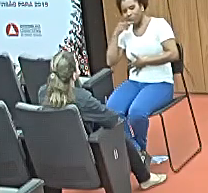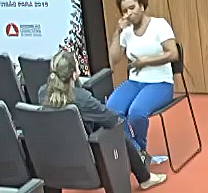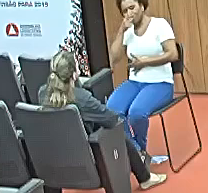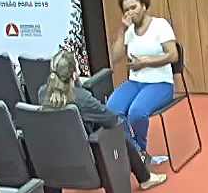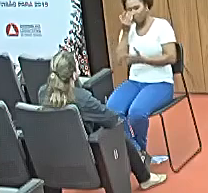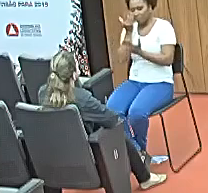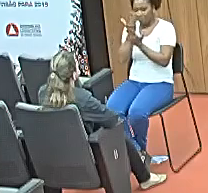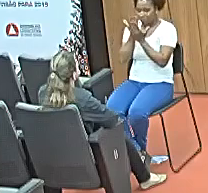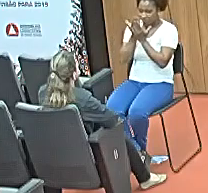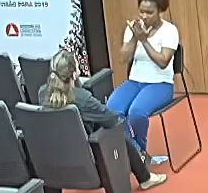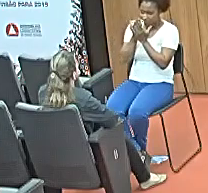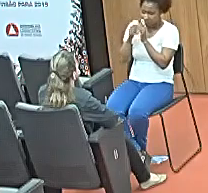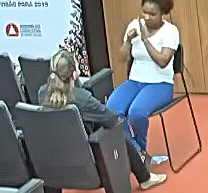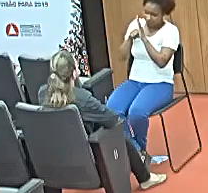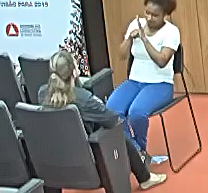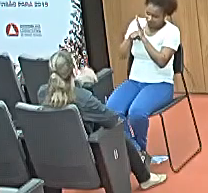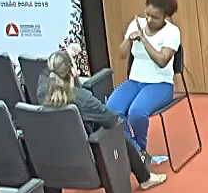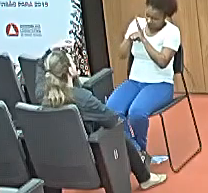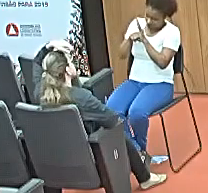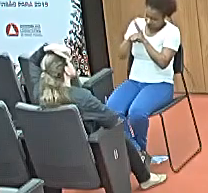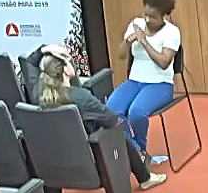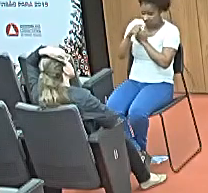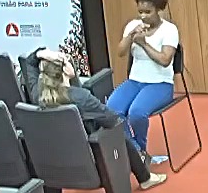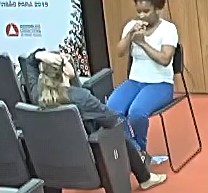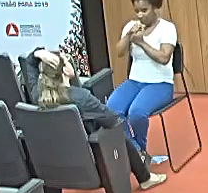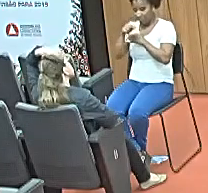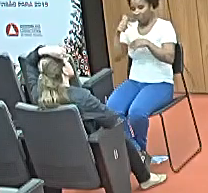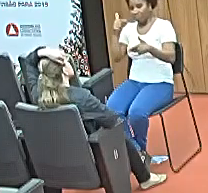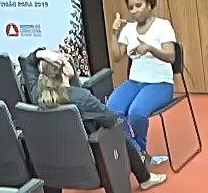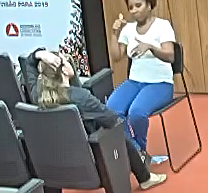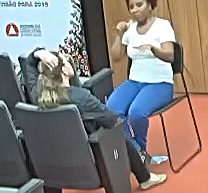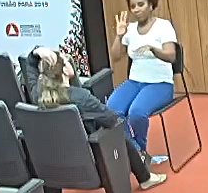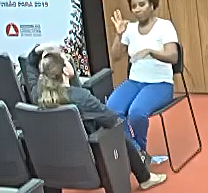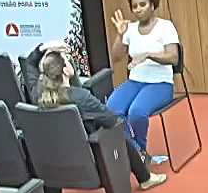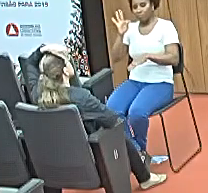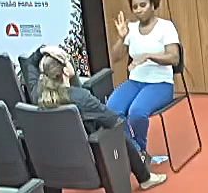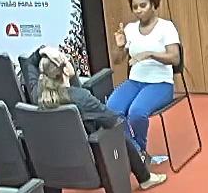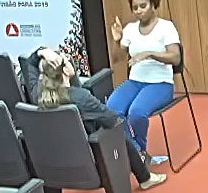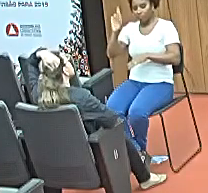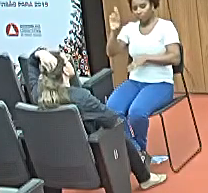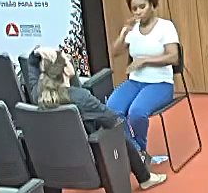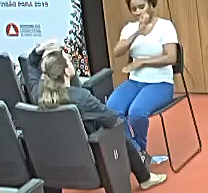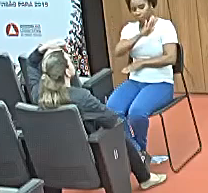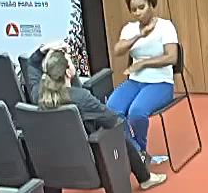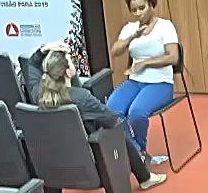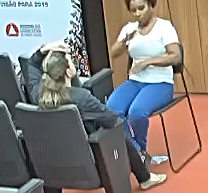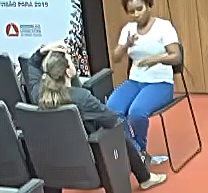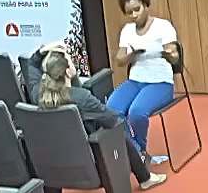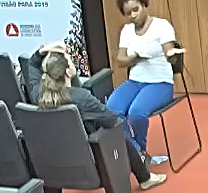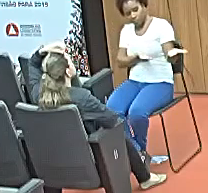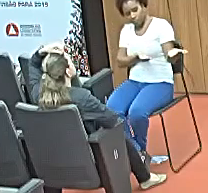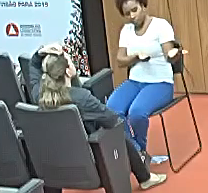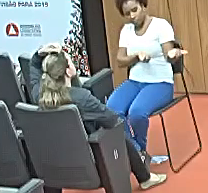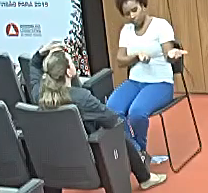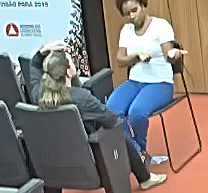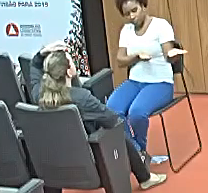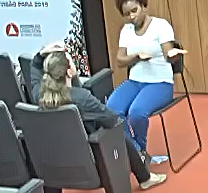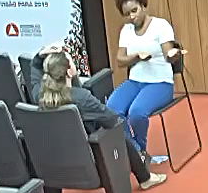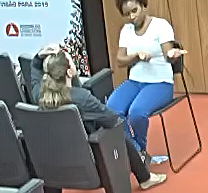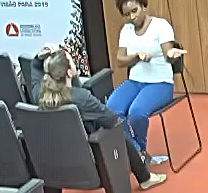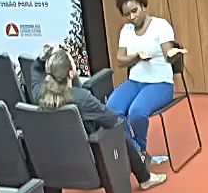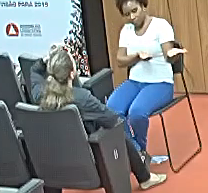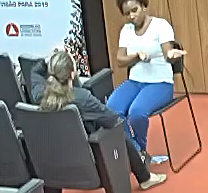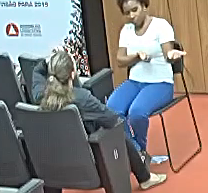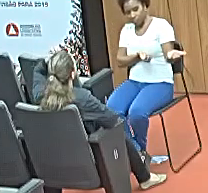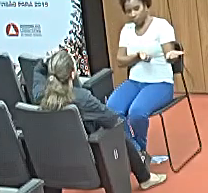e trabalho com adolescentes então dessa forma que eu cheguei a a relatoria